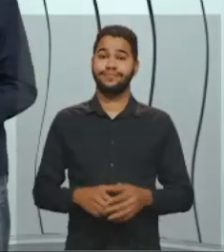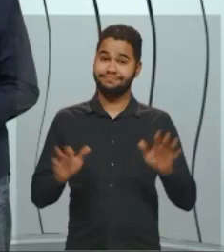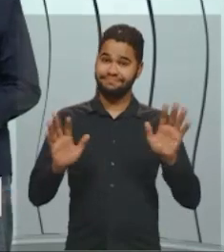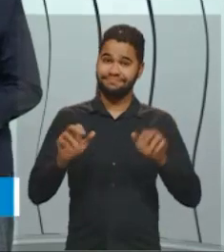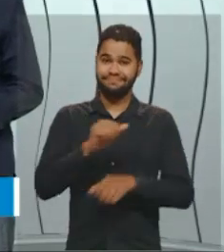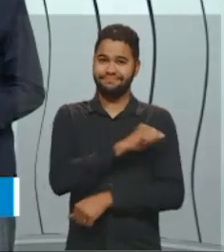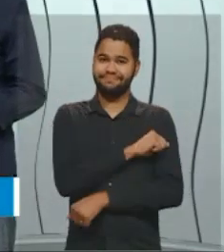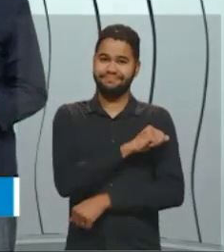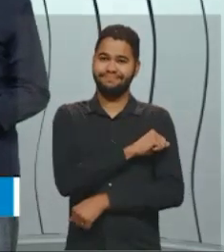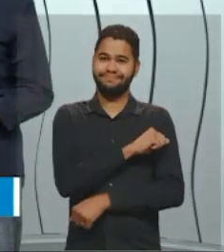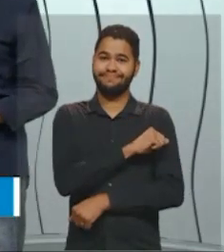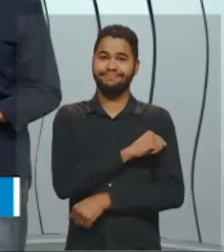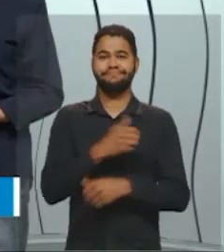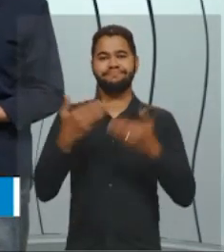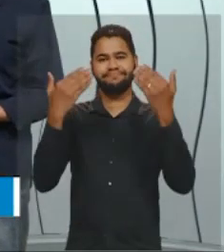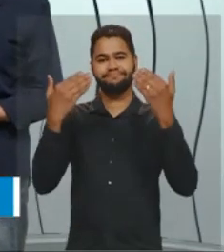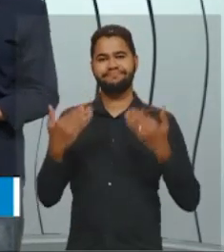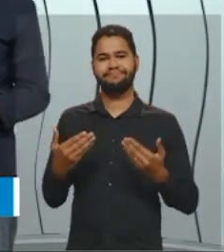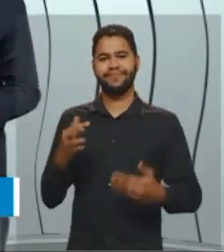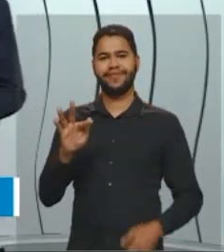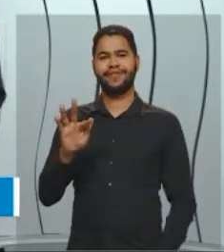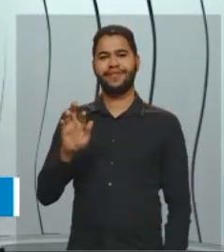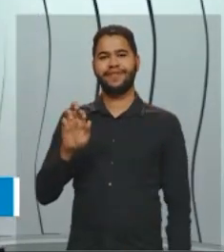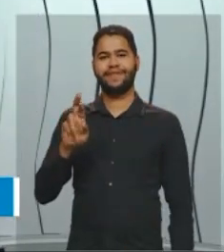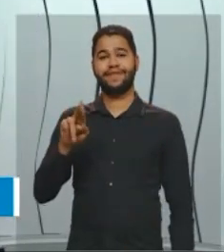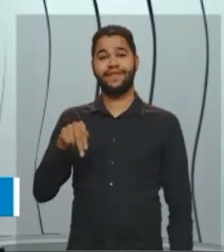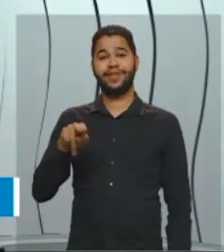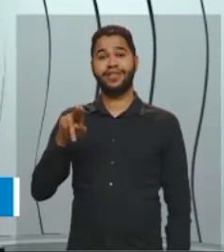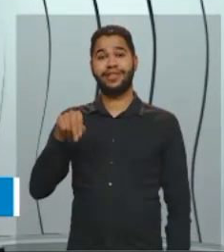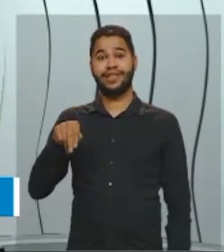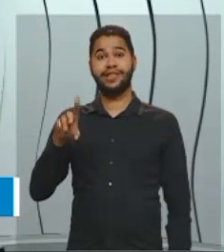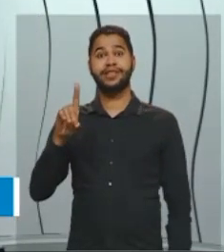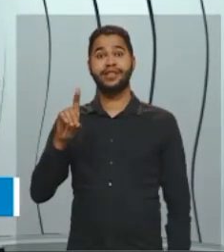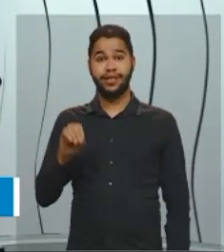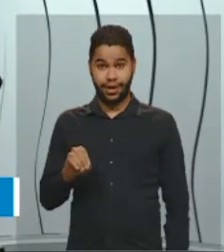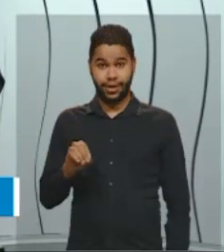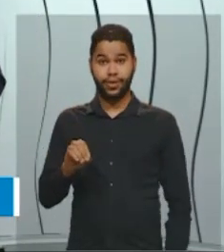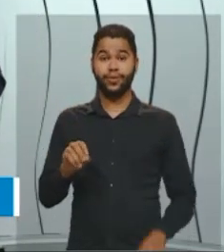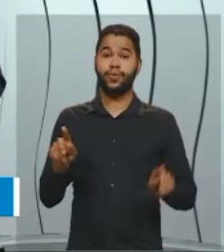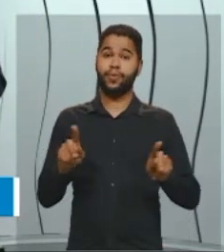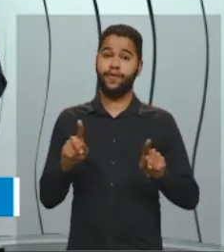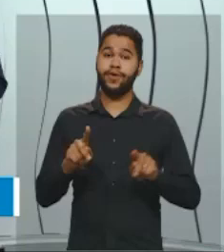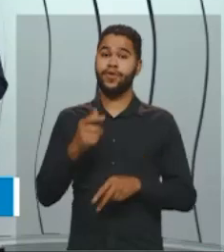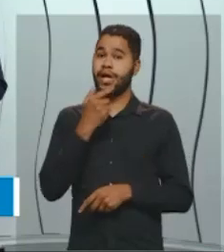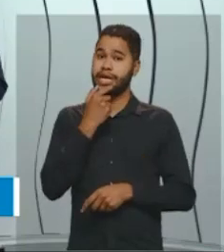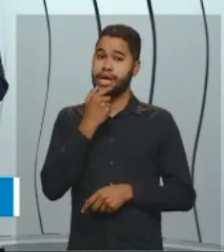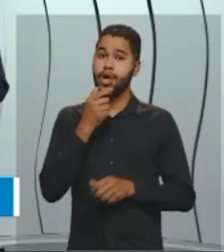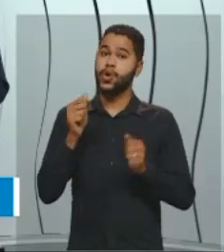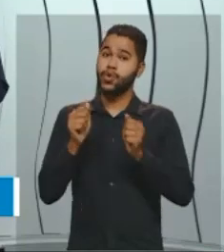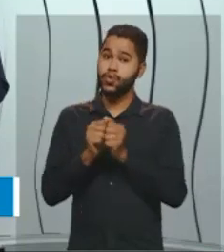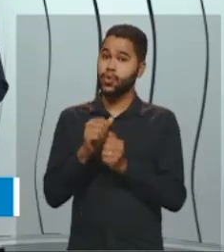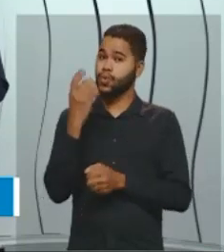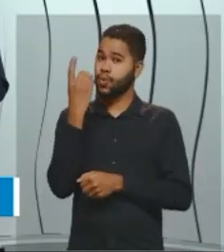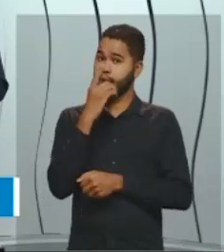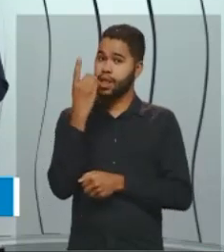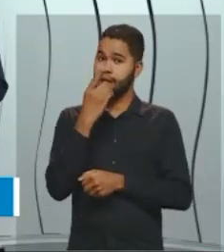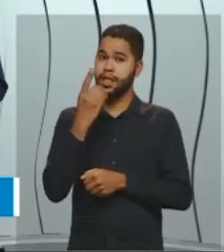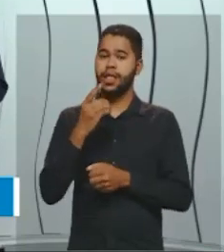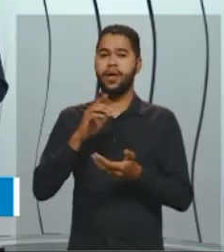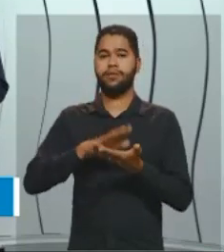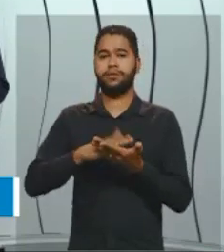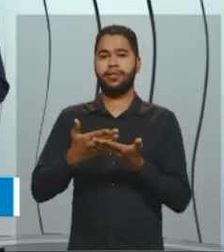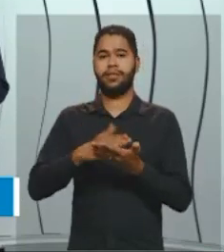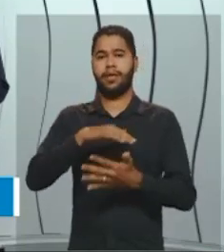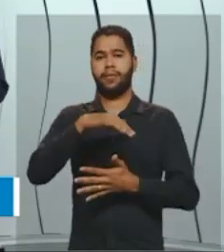Hi students, I'm Fernando, your English teacher, and this is Daniel, who is helping us with